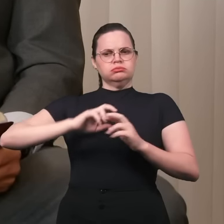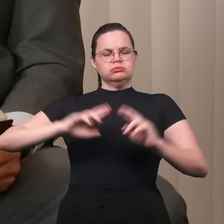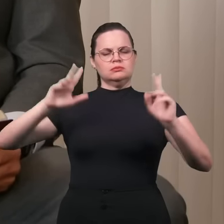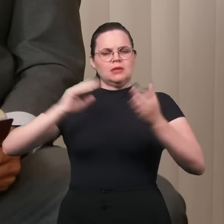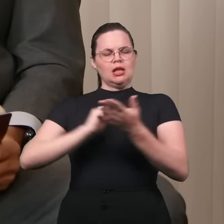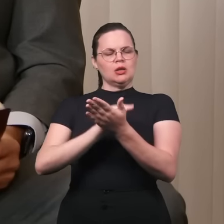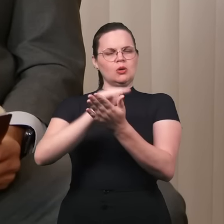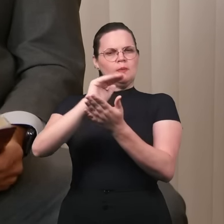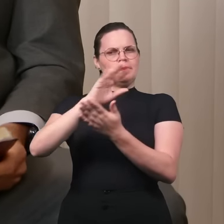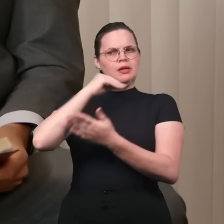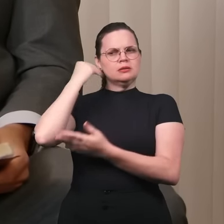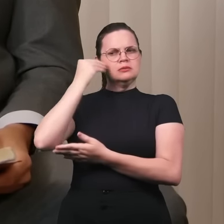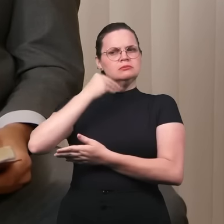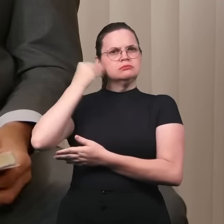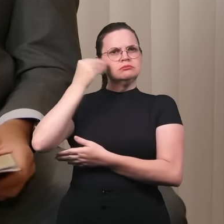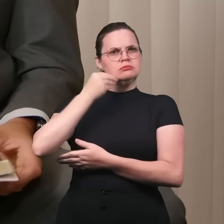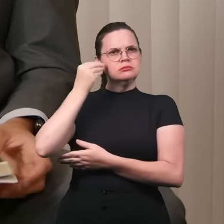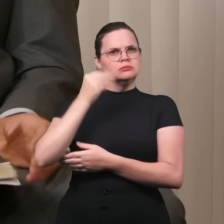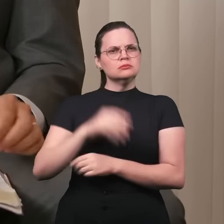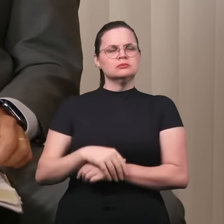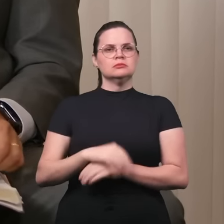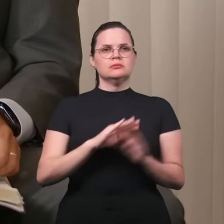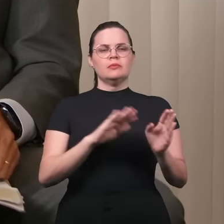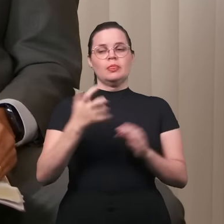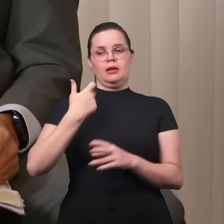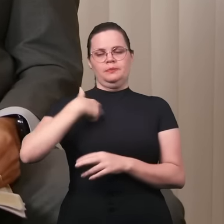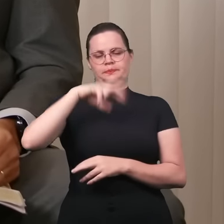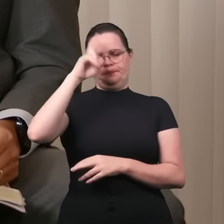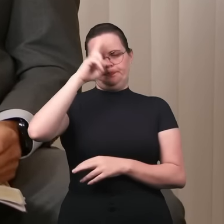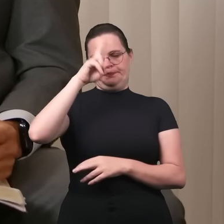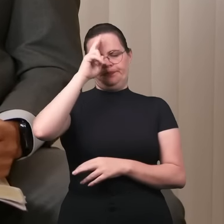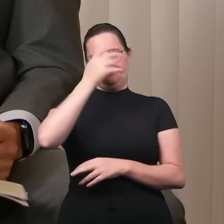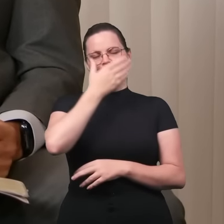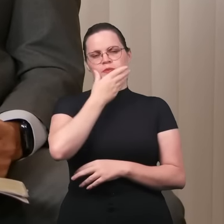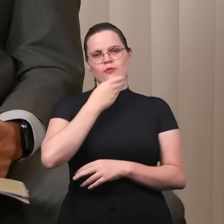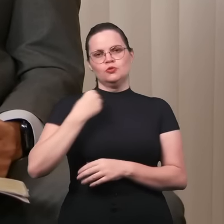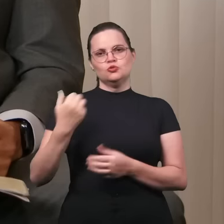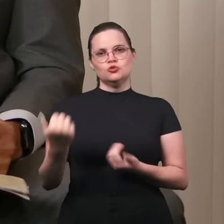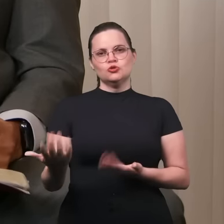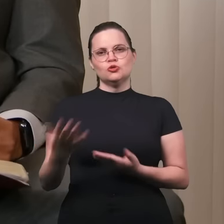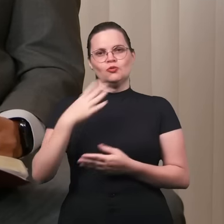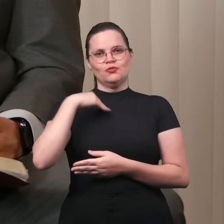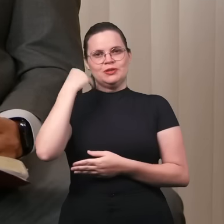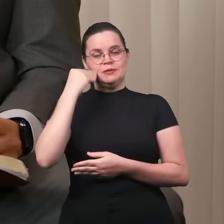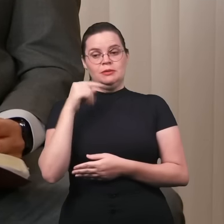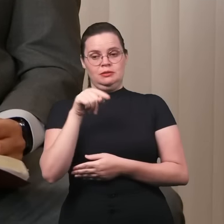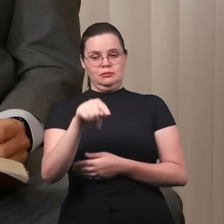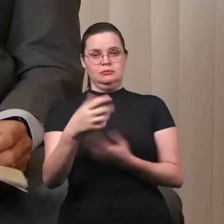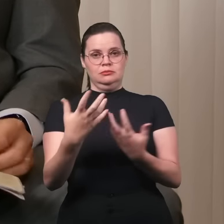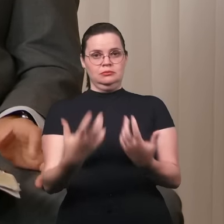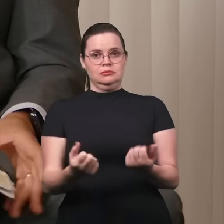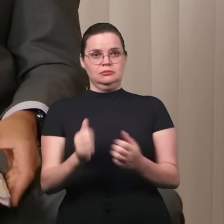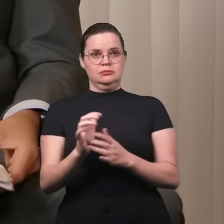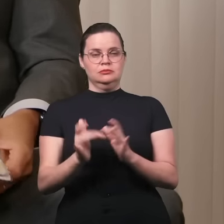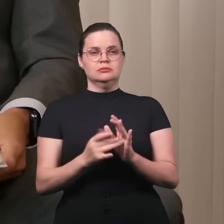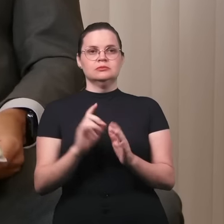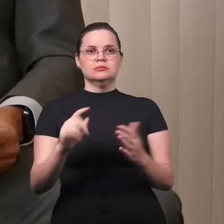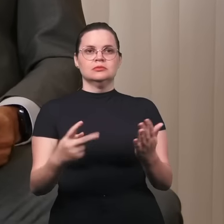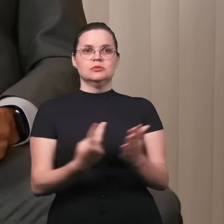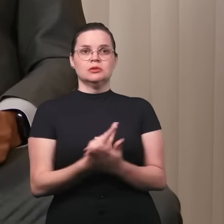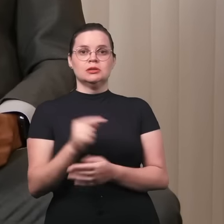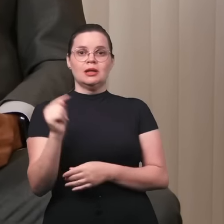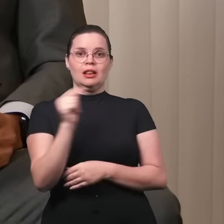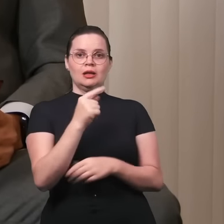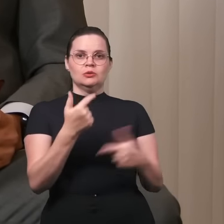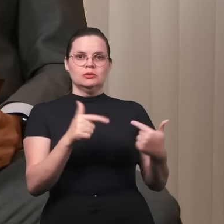vida dele. Eu me lembro de uma experiência, pastor Márcio, de um jovem, ele se converteu e no trabalho